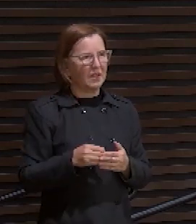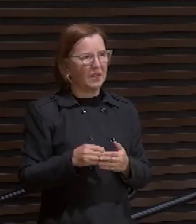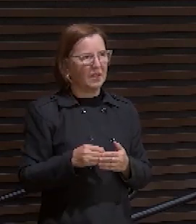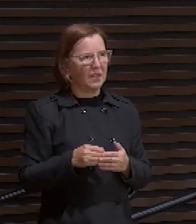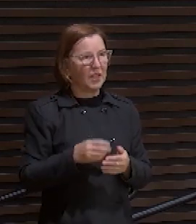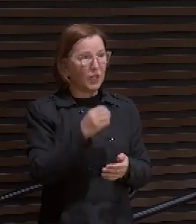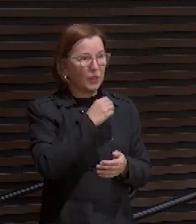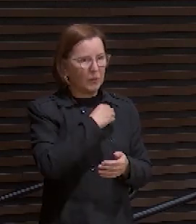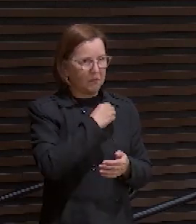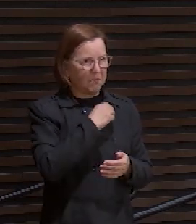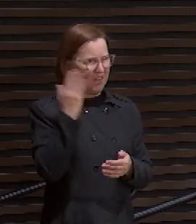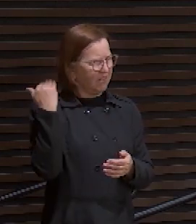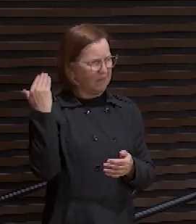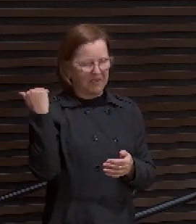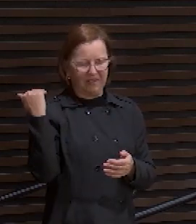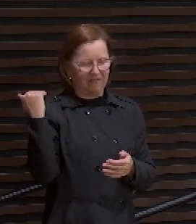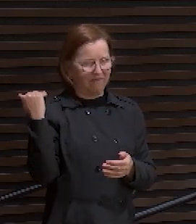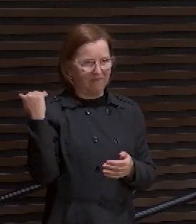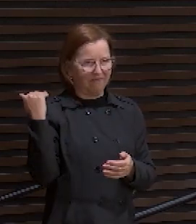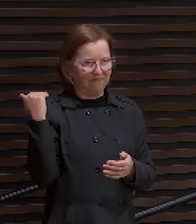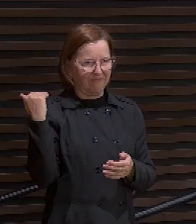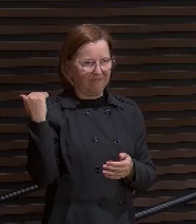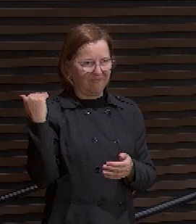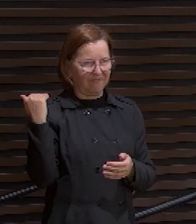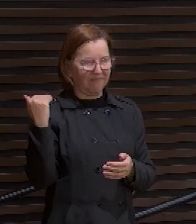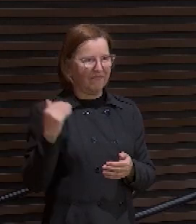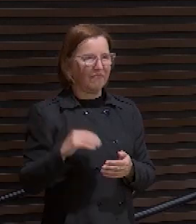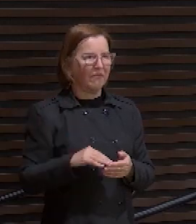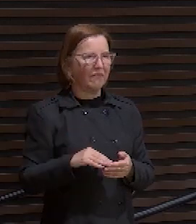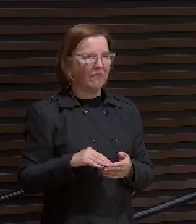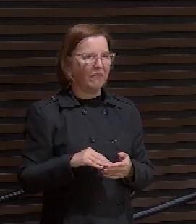dos pecados passados. Não fica mais